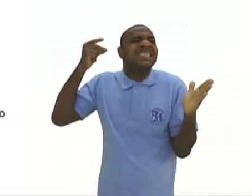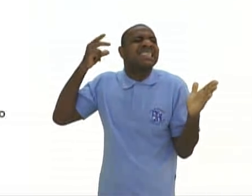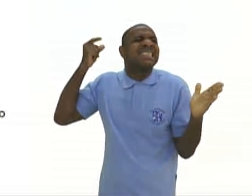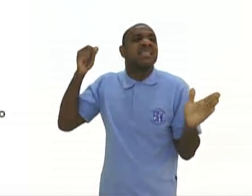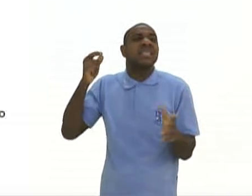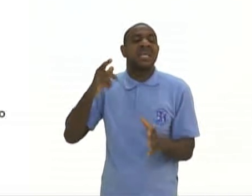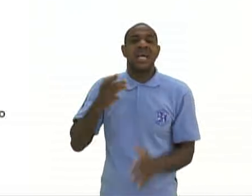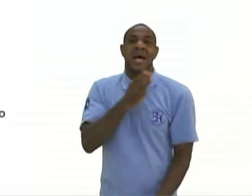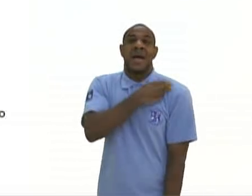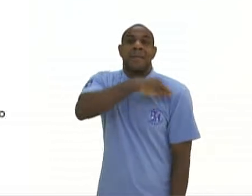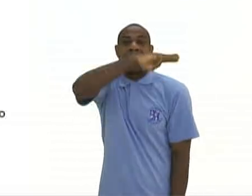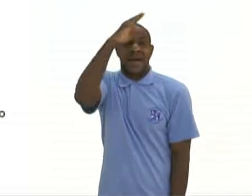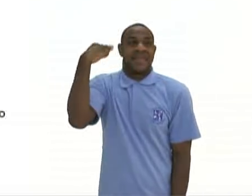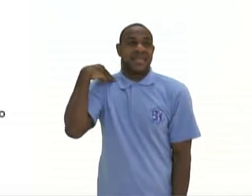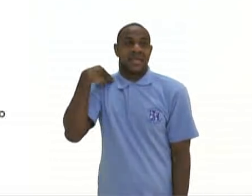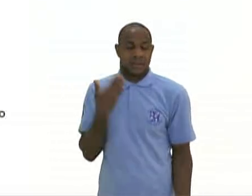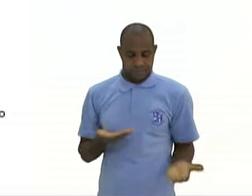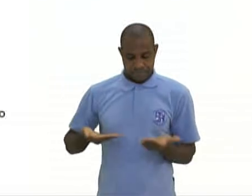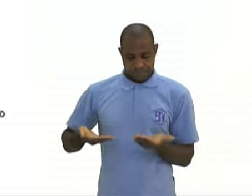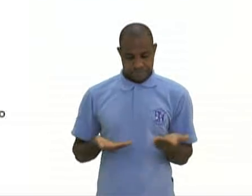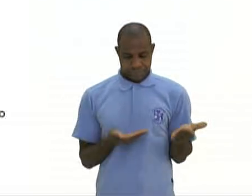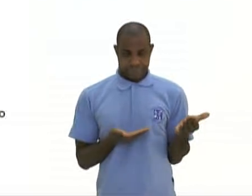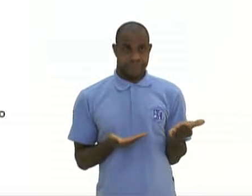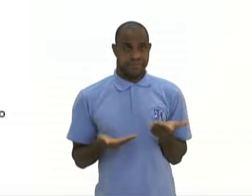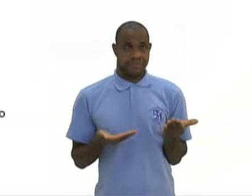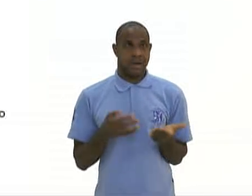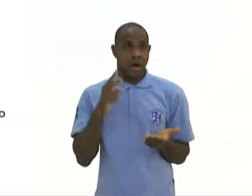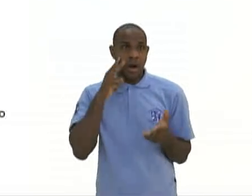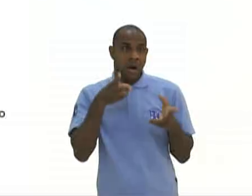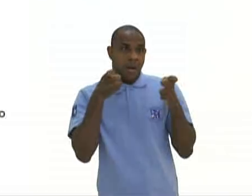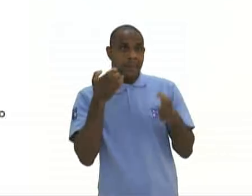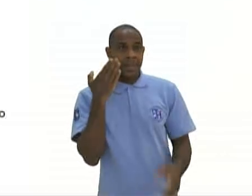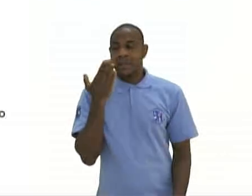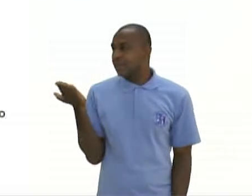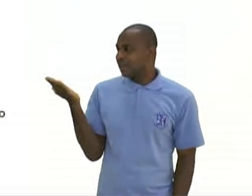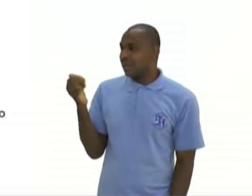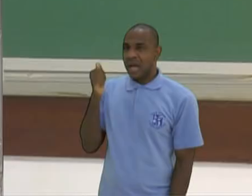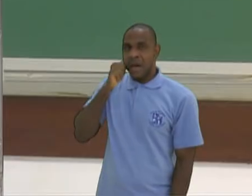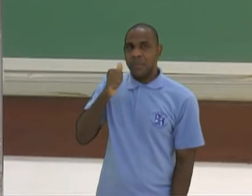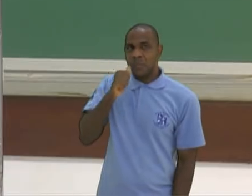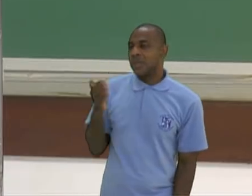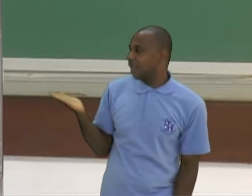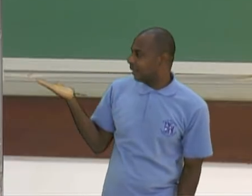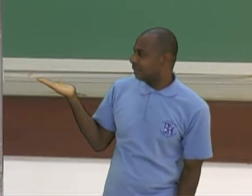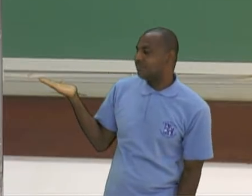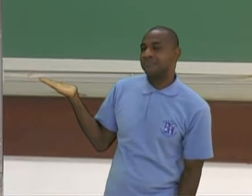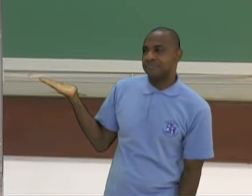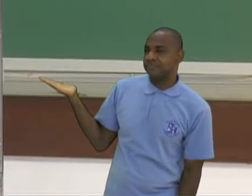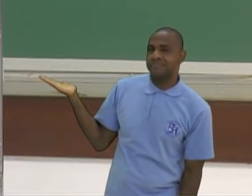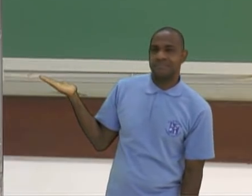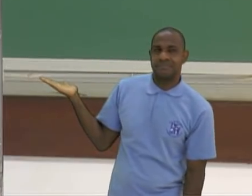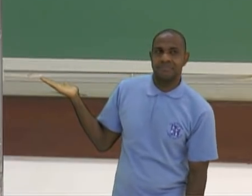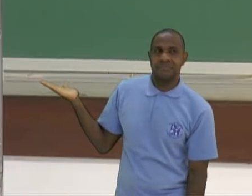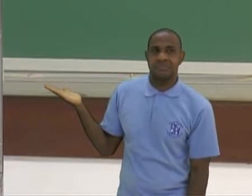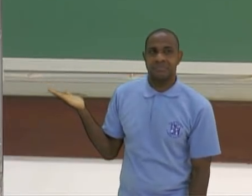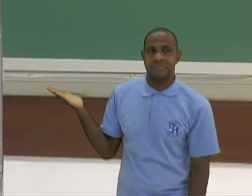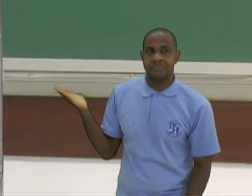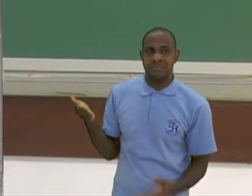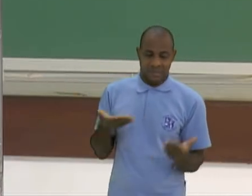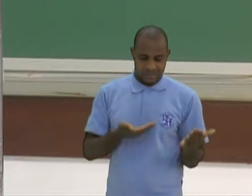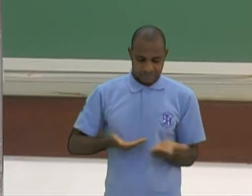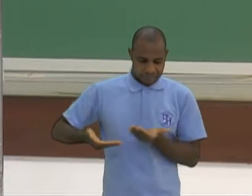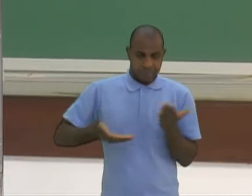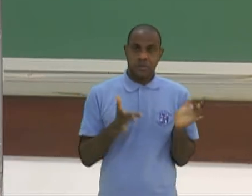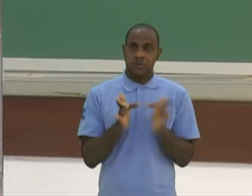segurando o menino Jesus. Não sei se vocês conseguem imaginar aqui a mulher, né, Maria, aqui o menino Jesus, a